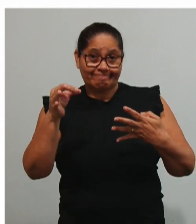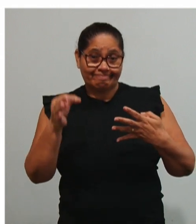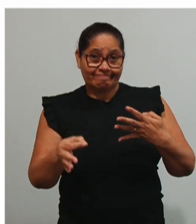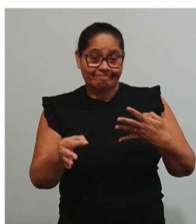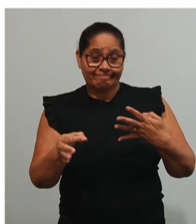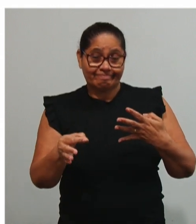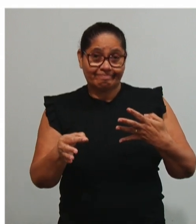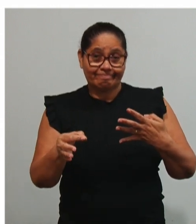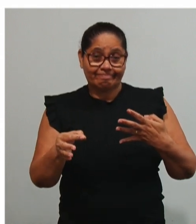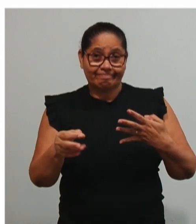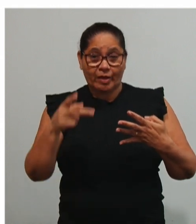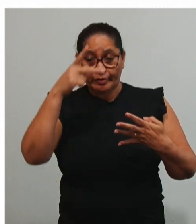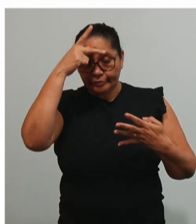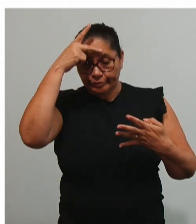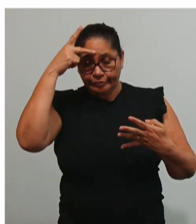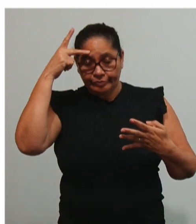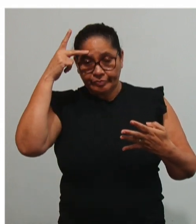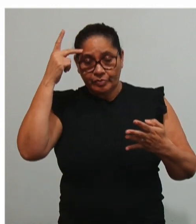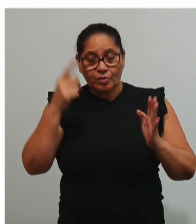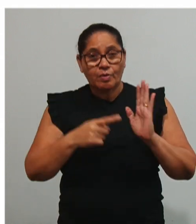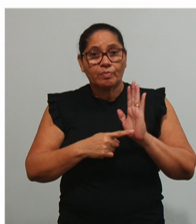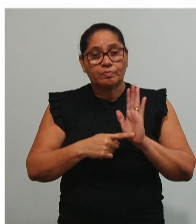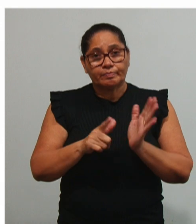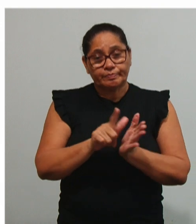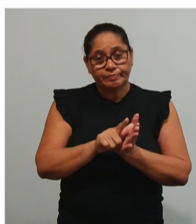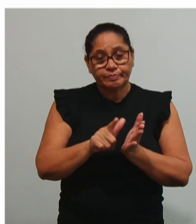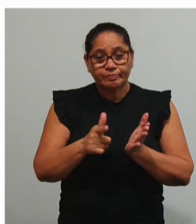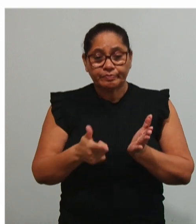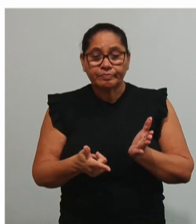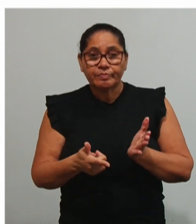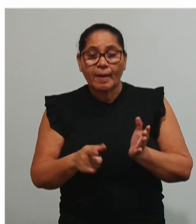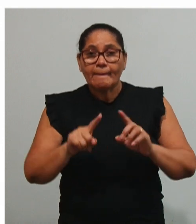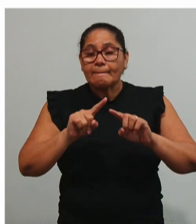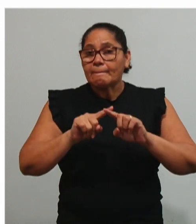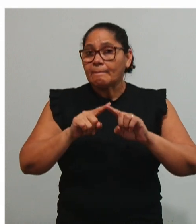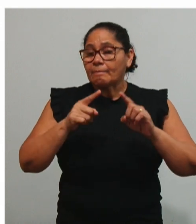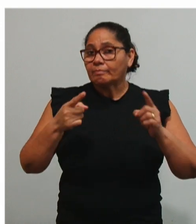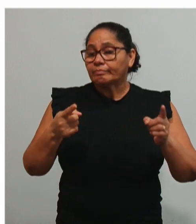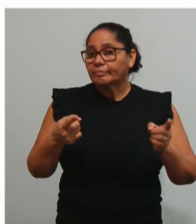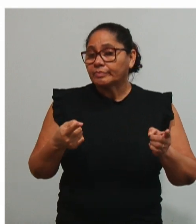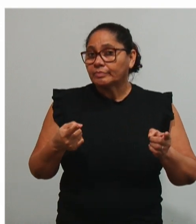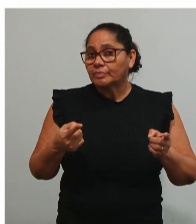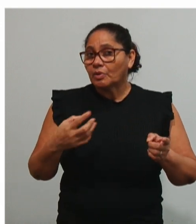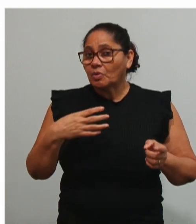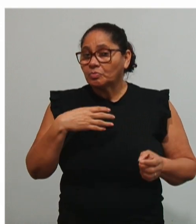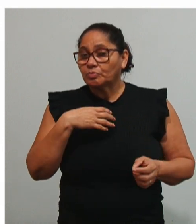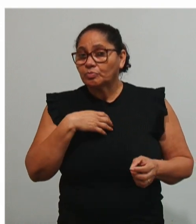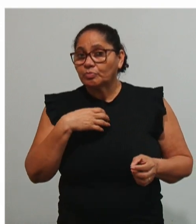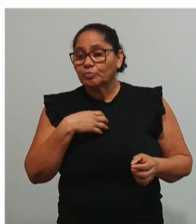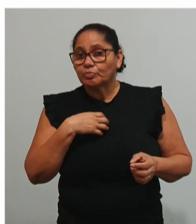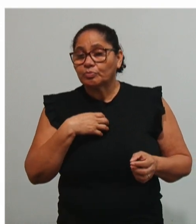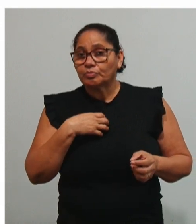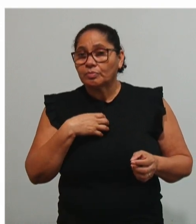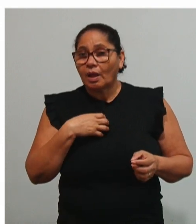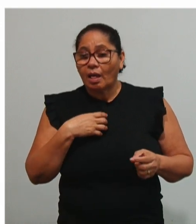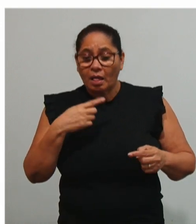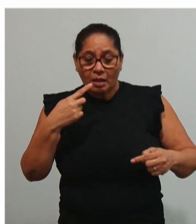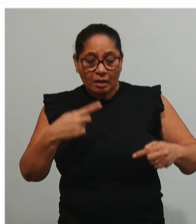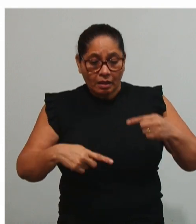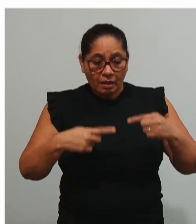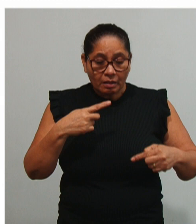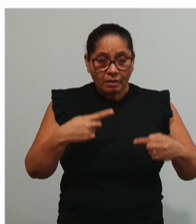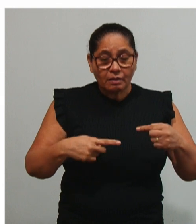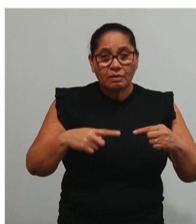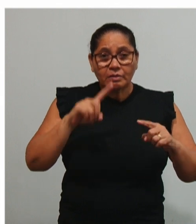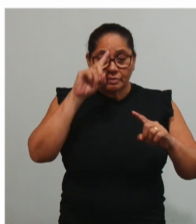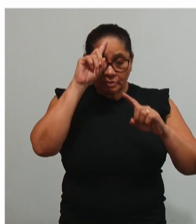no livro em relação ao que seja isso, mas no sentido de confronto com as